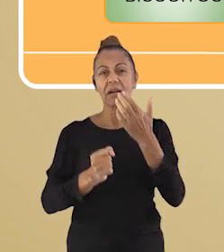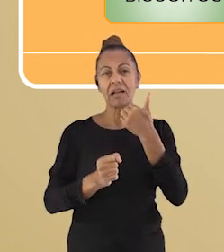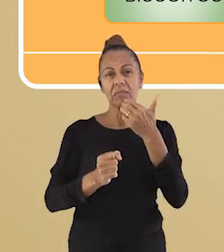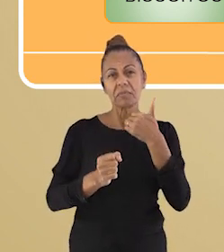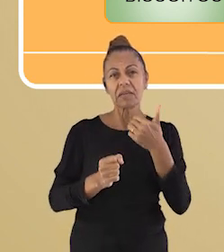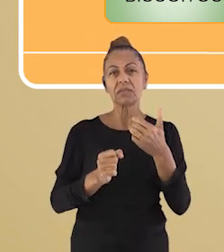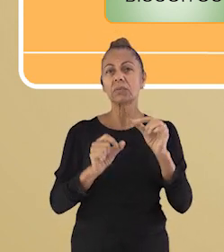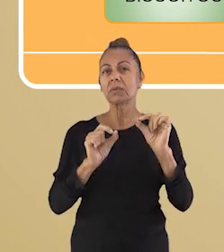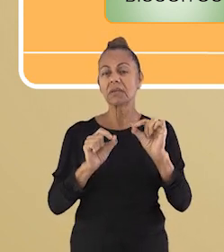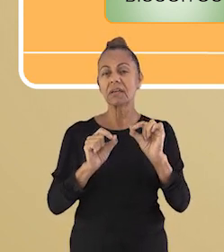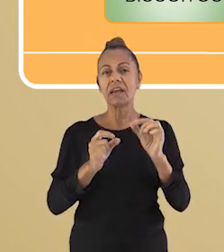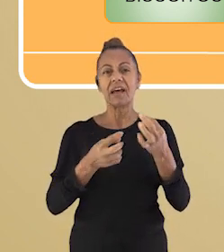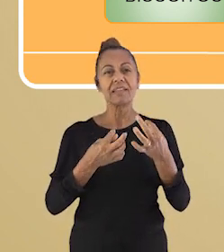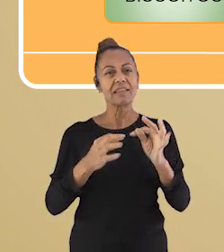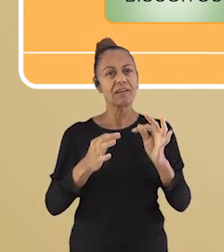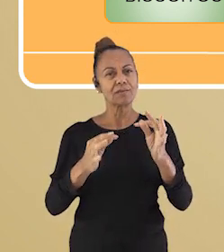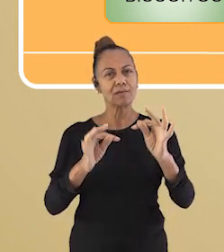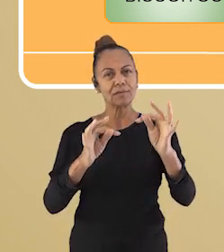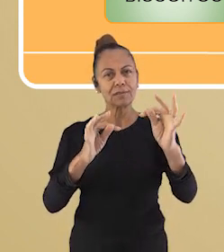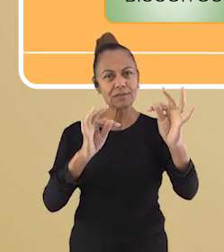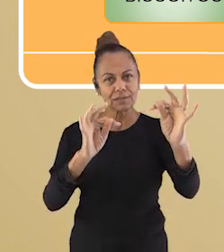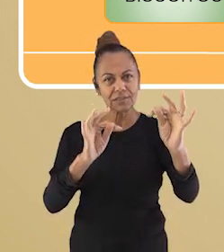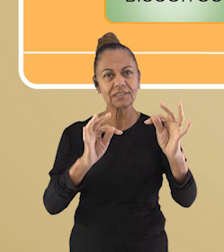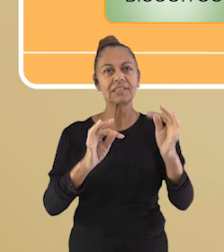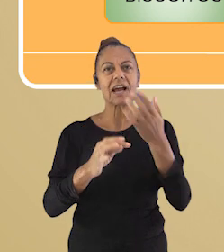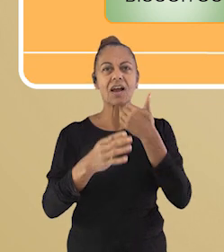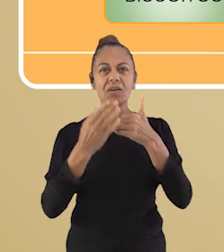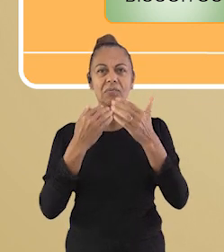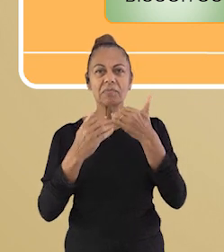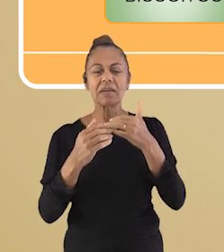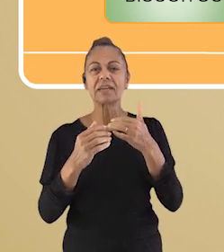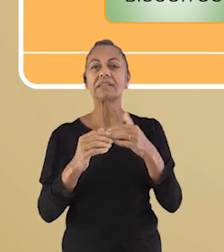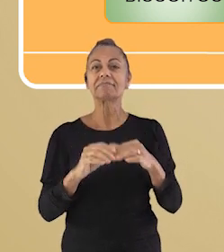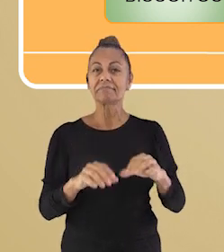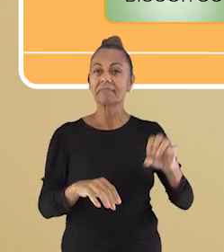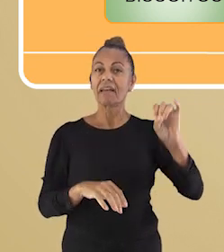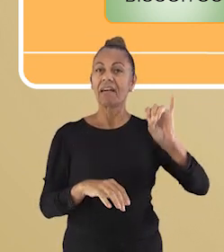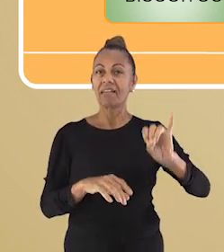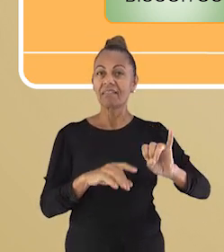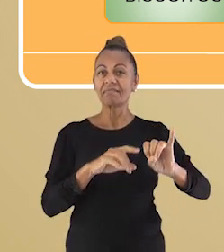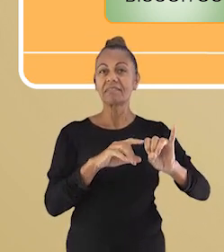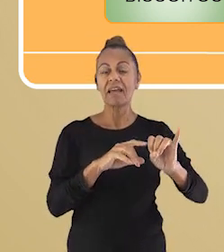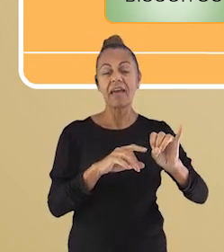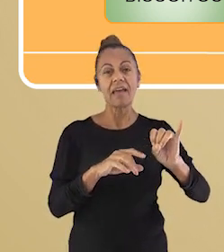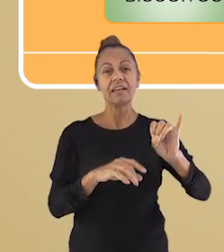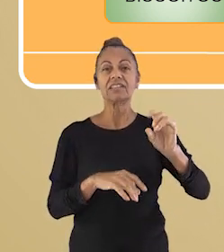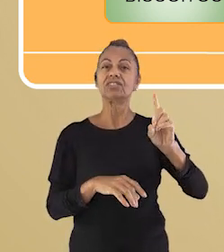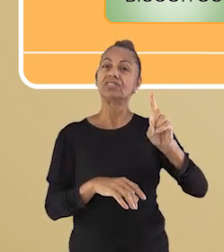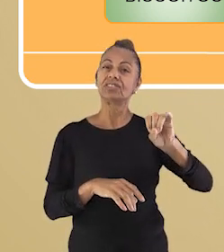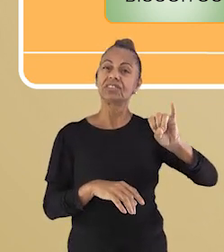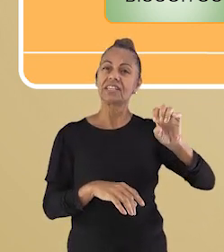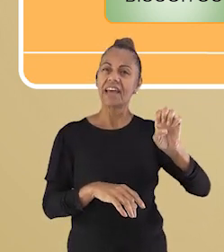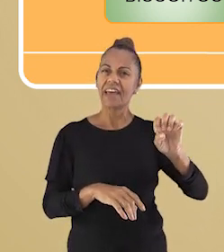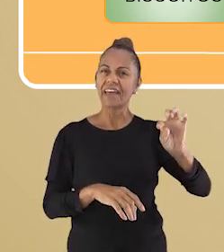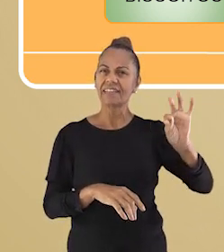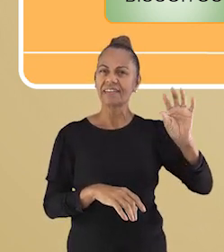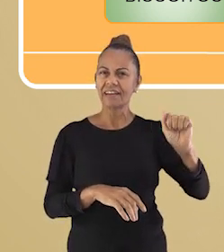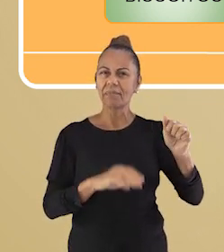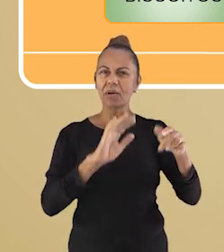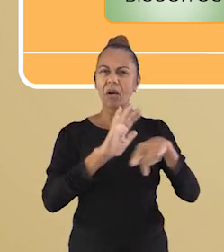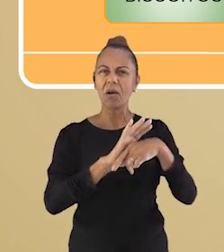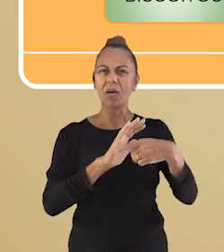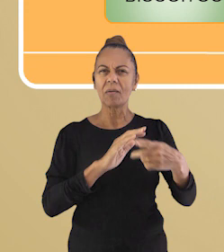são decorrentes da nova tecnologia de produção. Fazem parte da dieta de pessoas de diferentes idades e